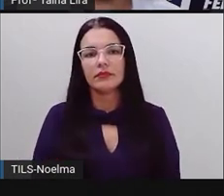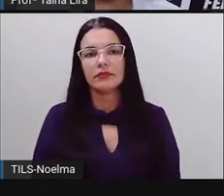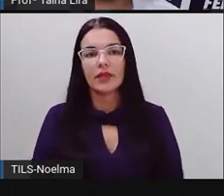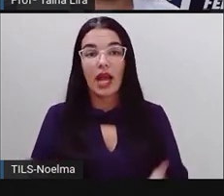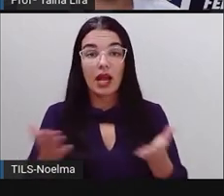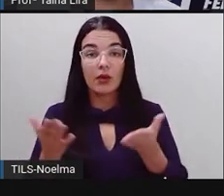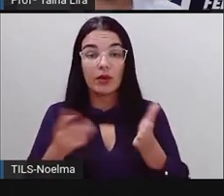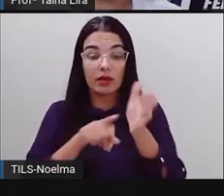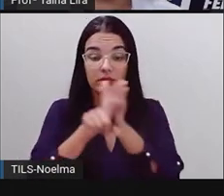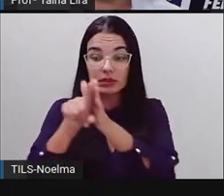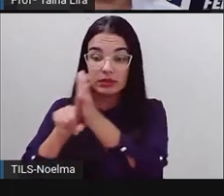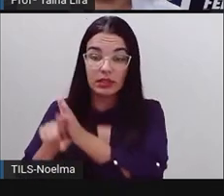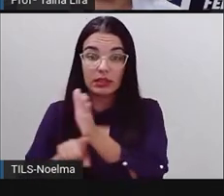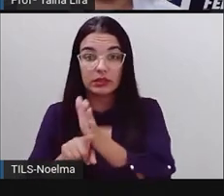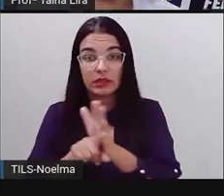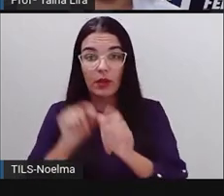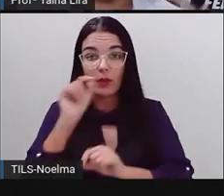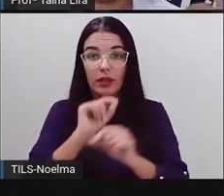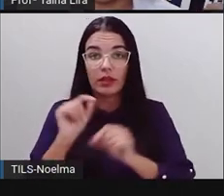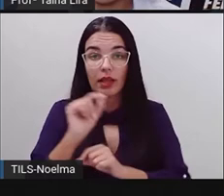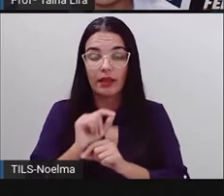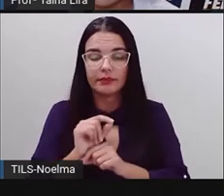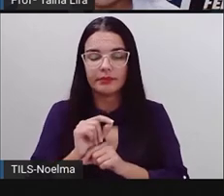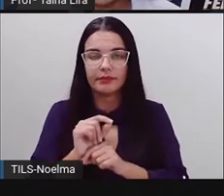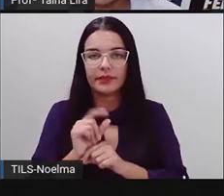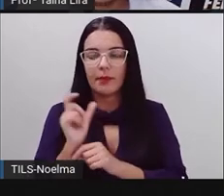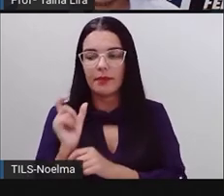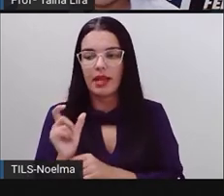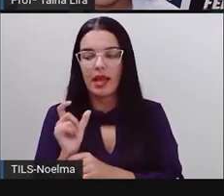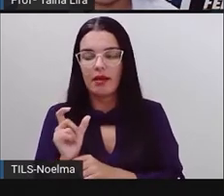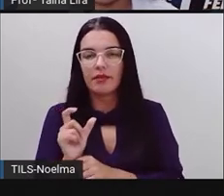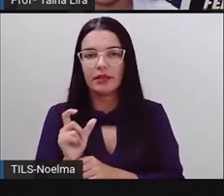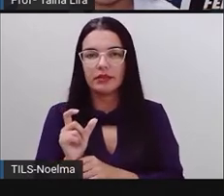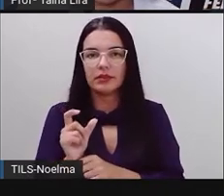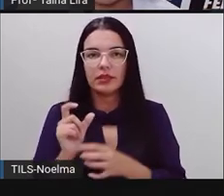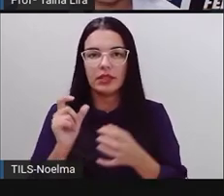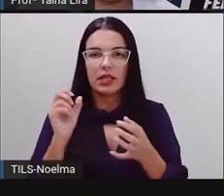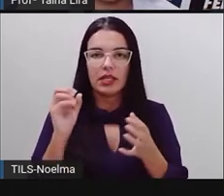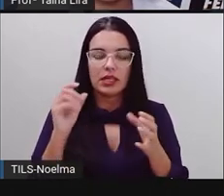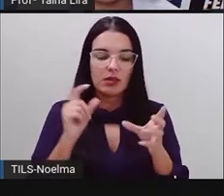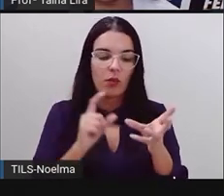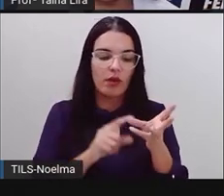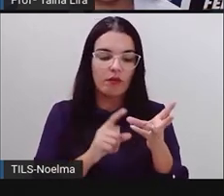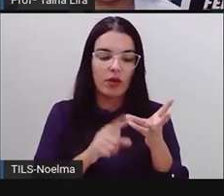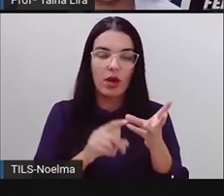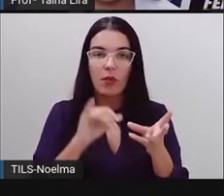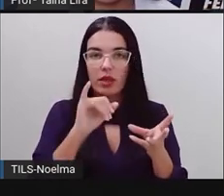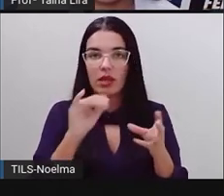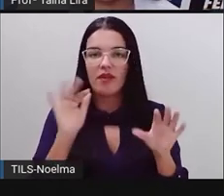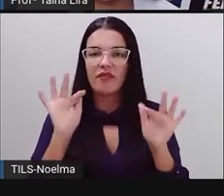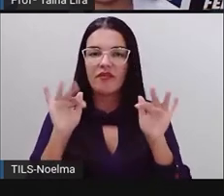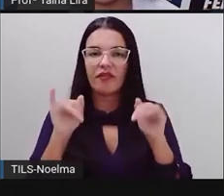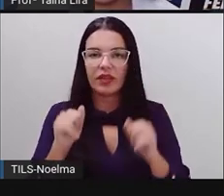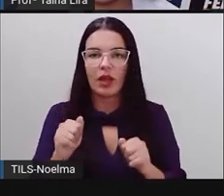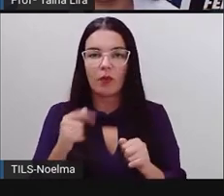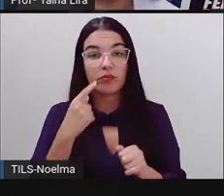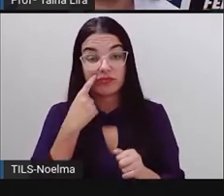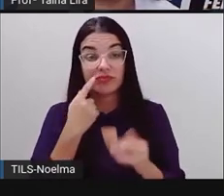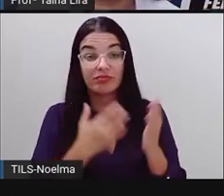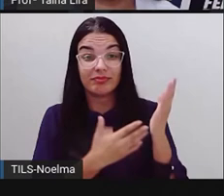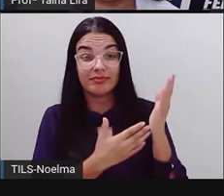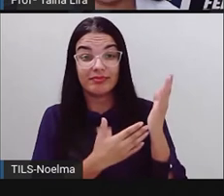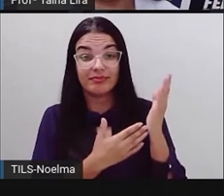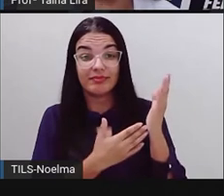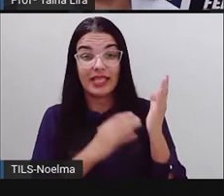escritas com a vogal e lá no final tá certo e tá ó caqui